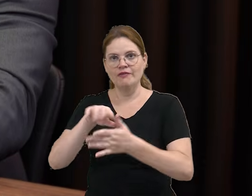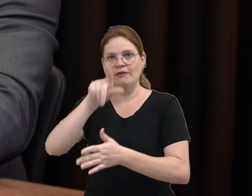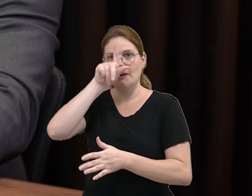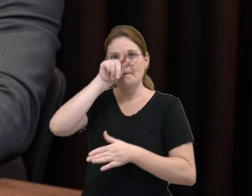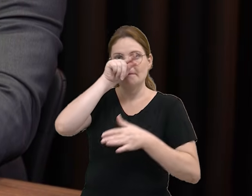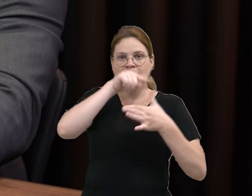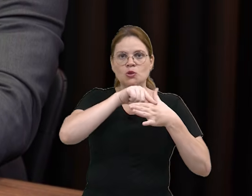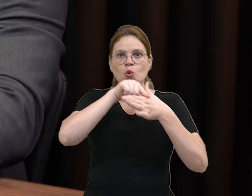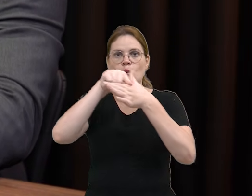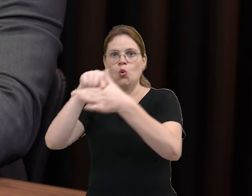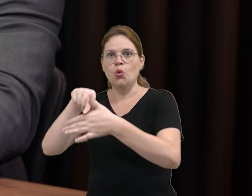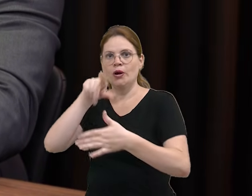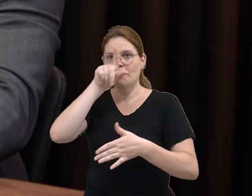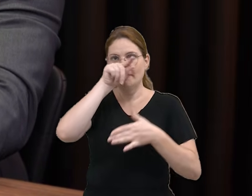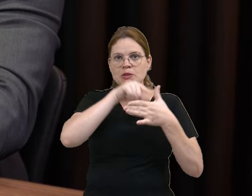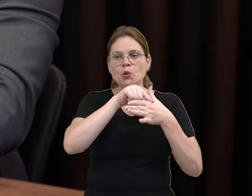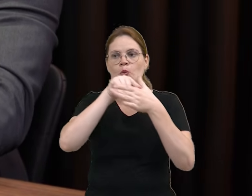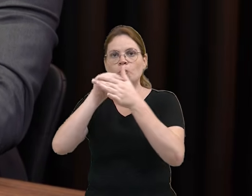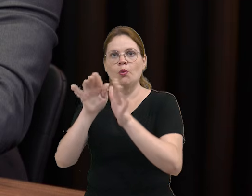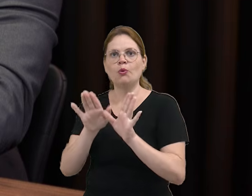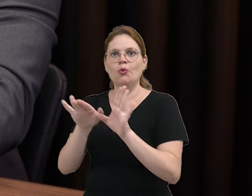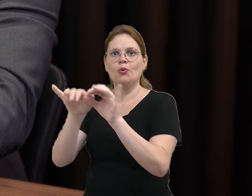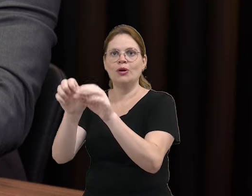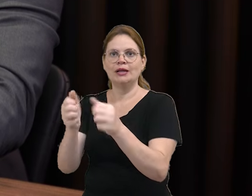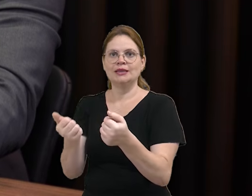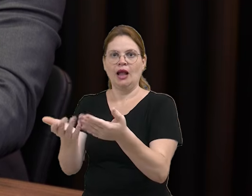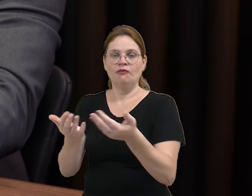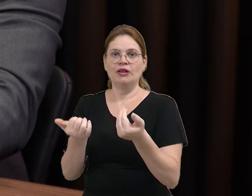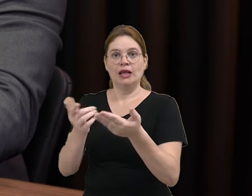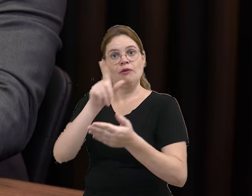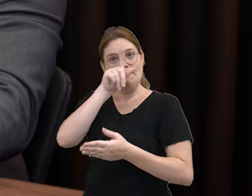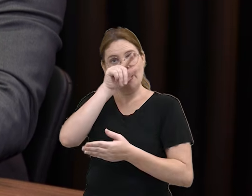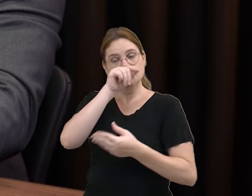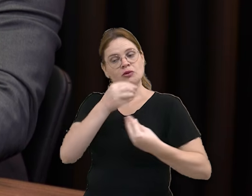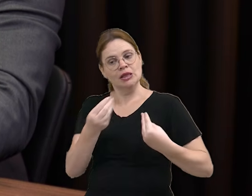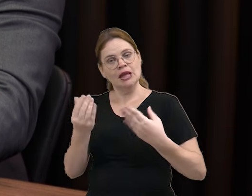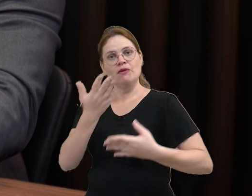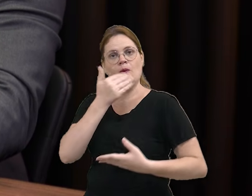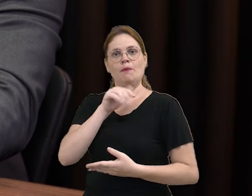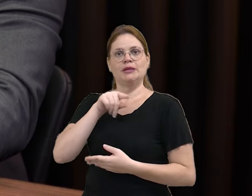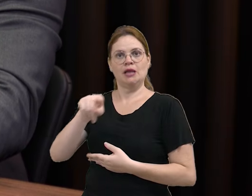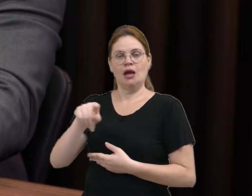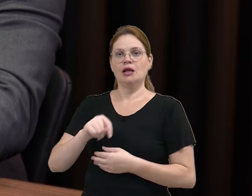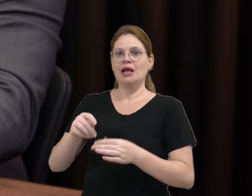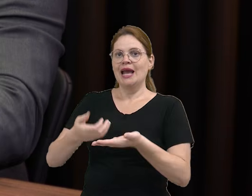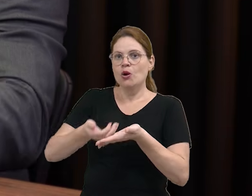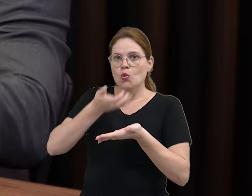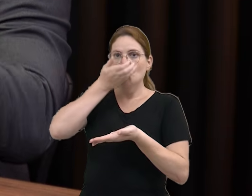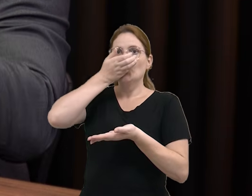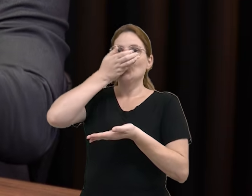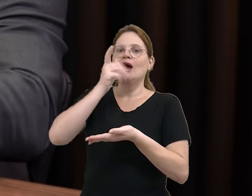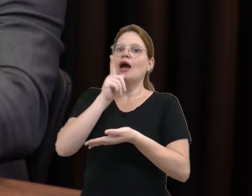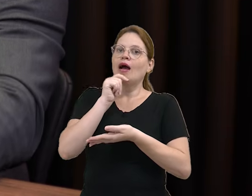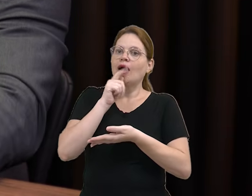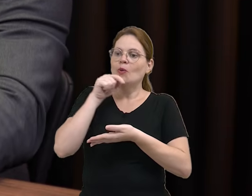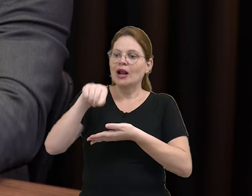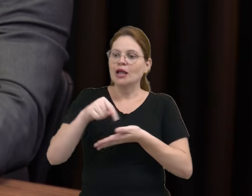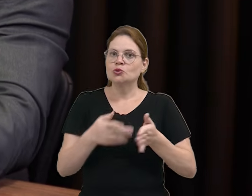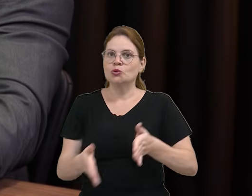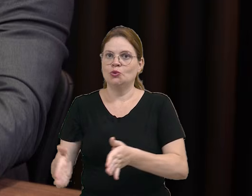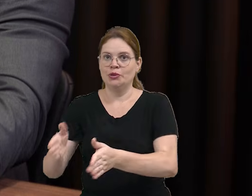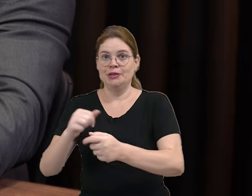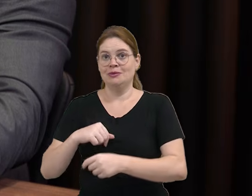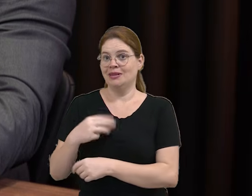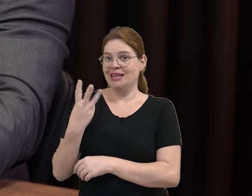ribeiro. Ali ele ficou 3 anos e 6 meses, 3 anos e meio. Importante nós pararmos para meditar.